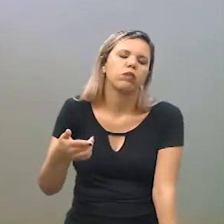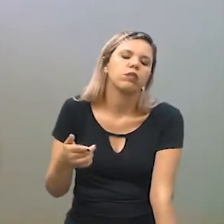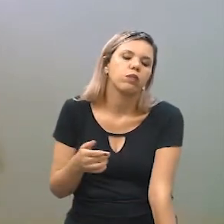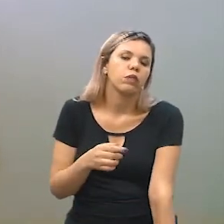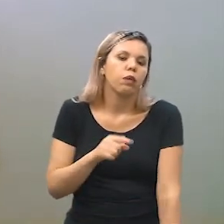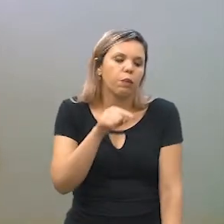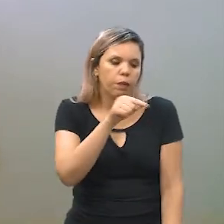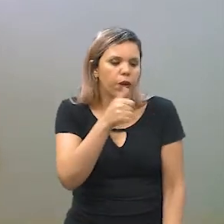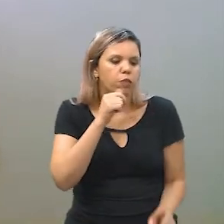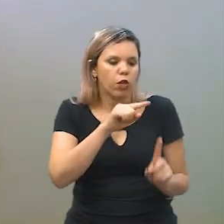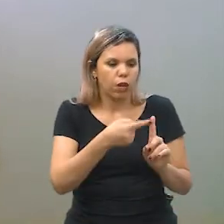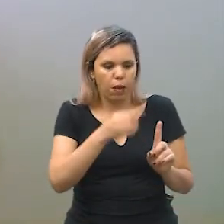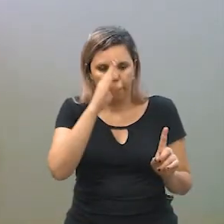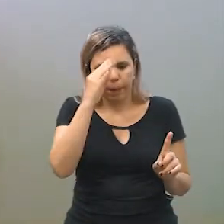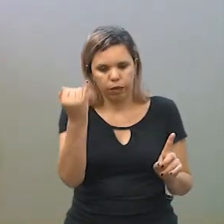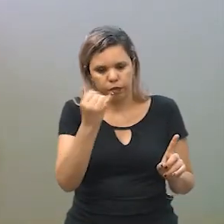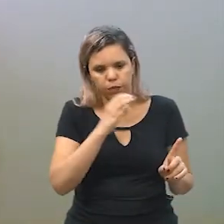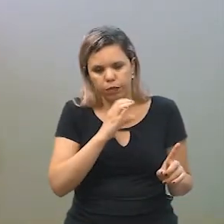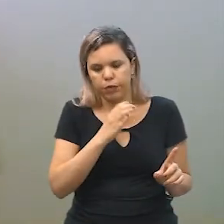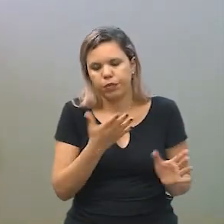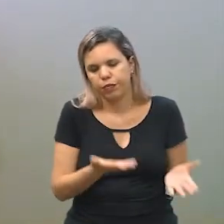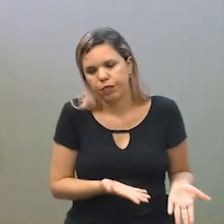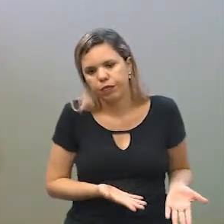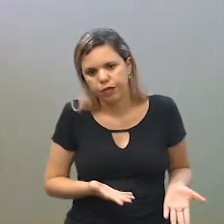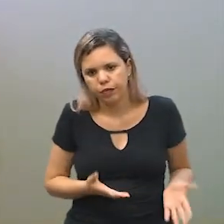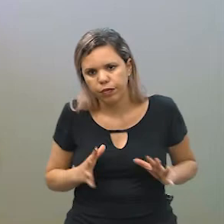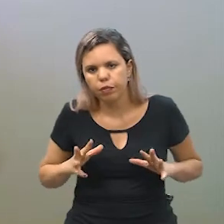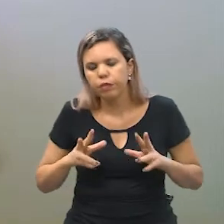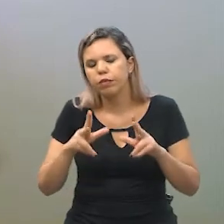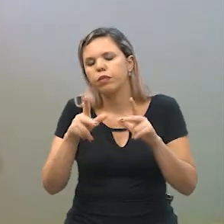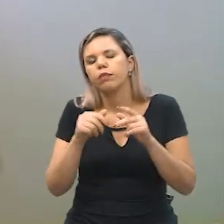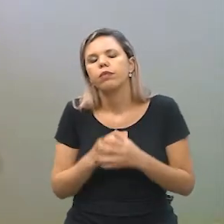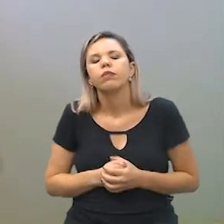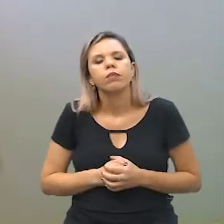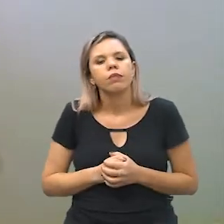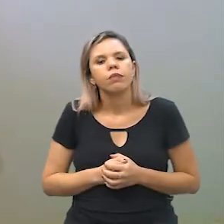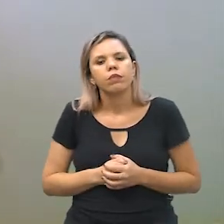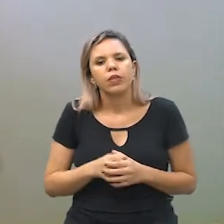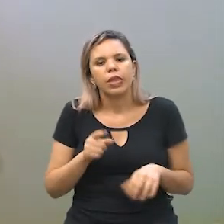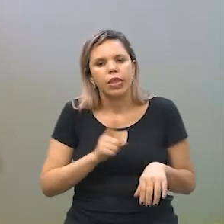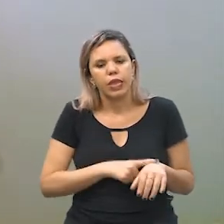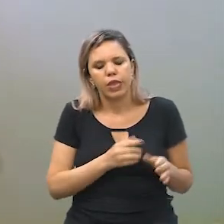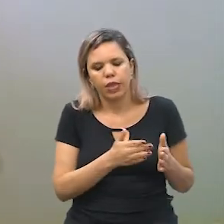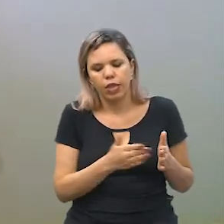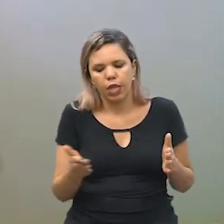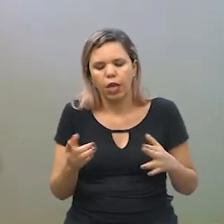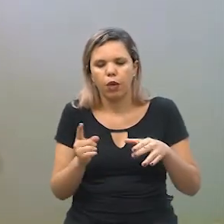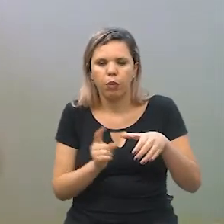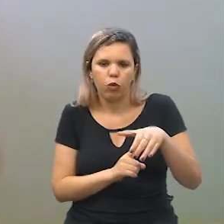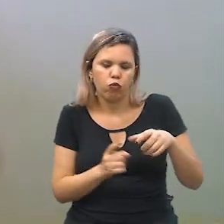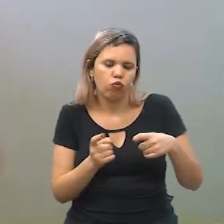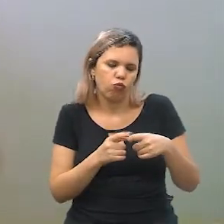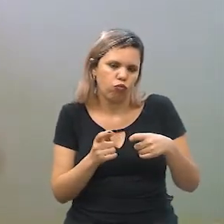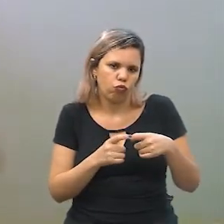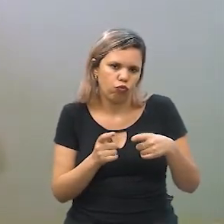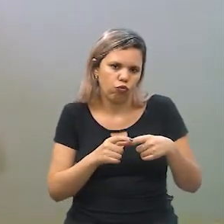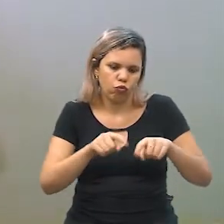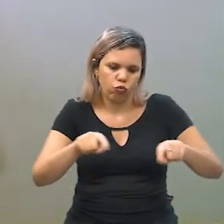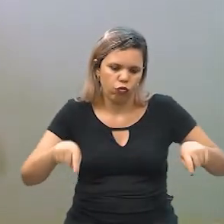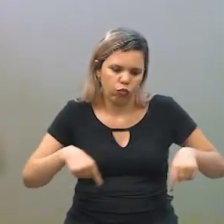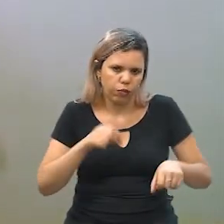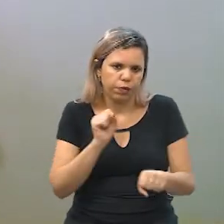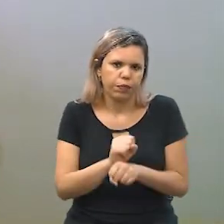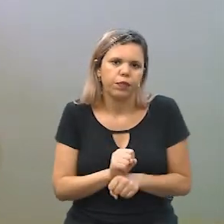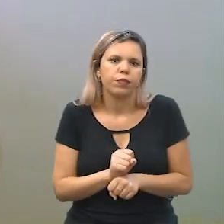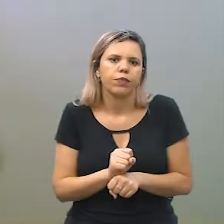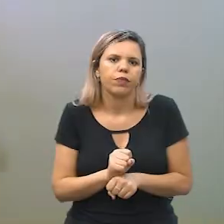A consulta da gestante ela é muito importante. Então, o espaçamento entre uma consulta e outra, a sala de